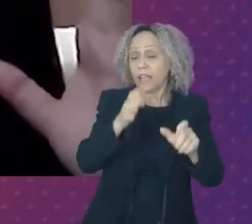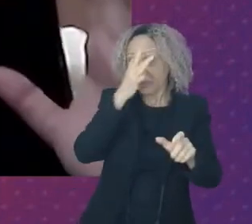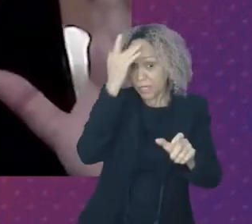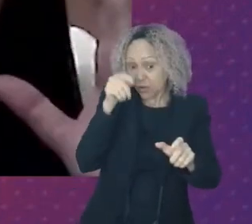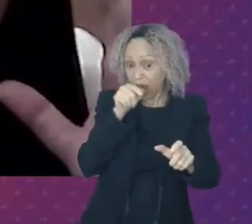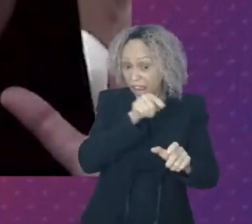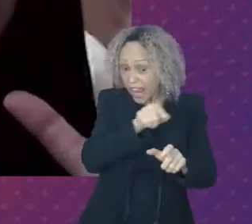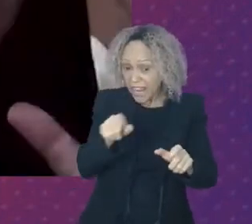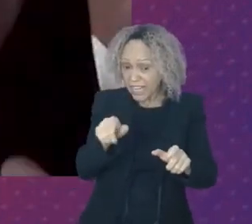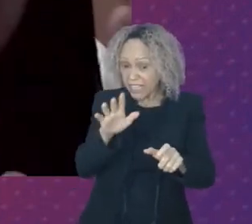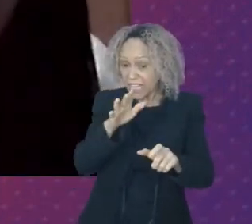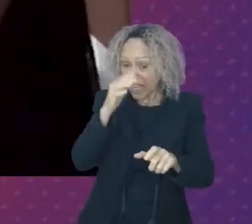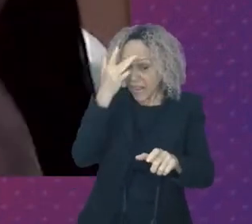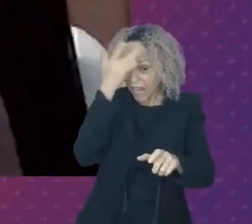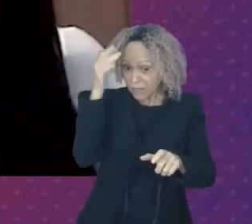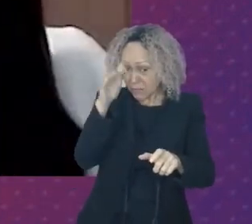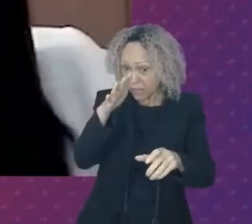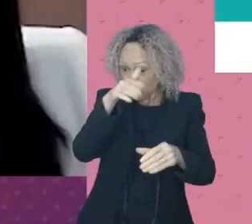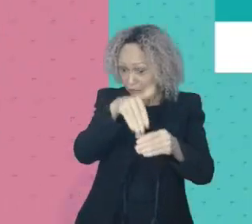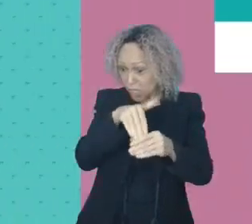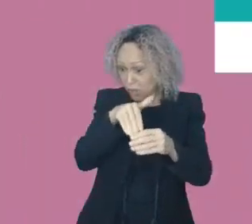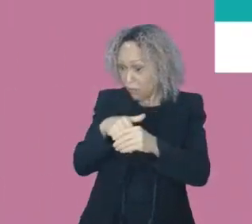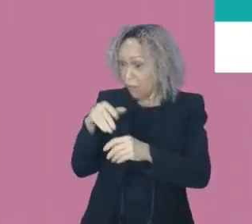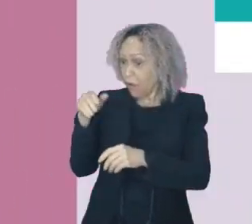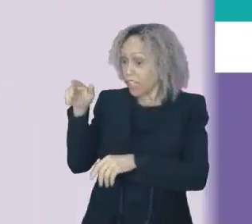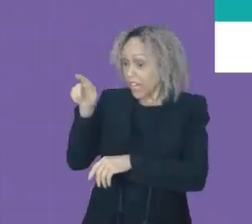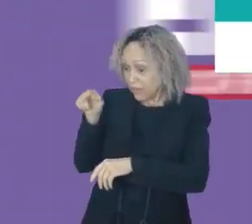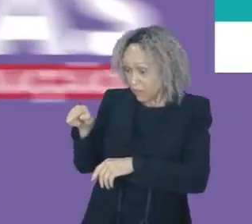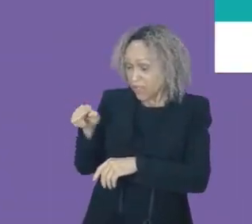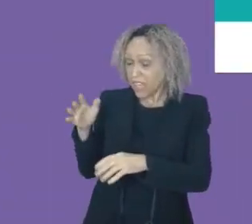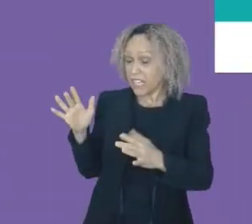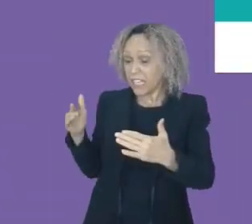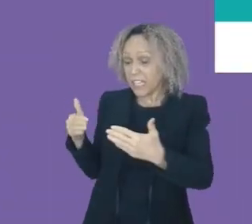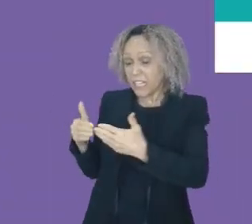se conectar com o que você pensa e com quem você é.